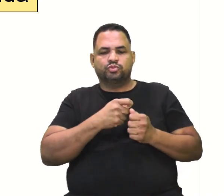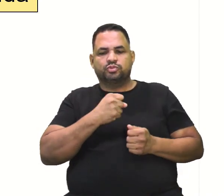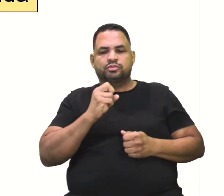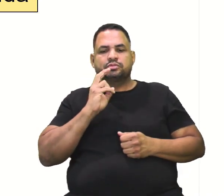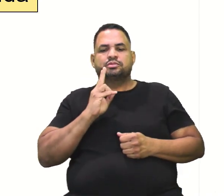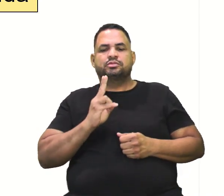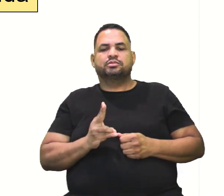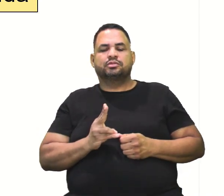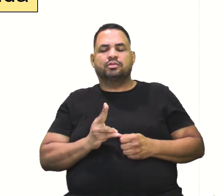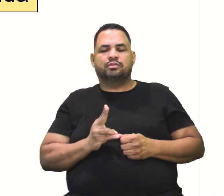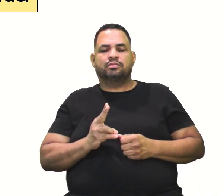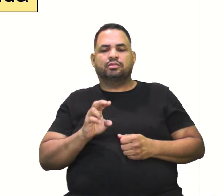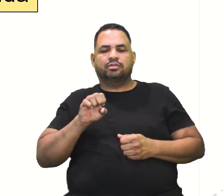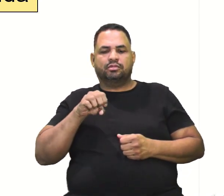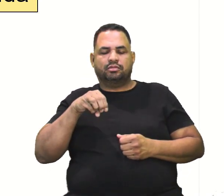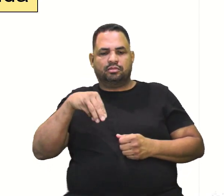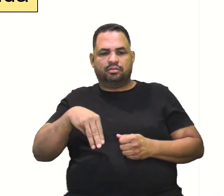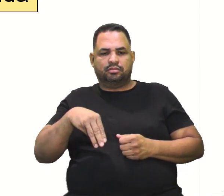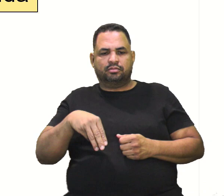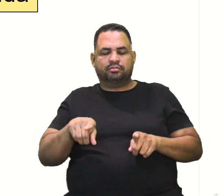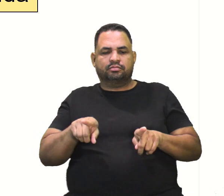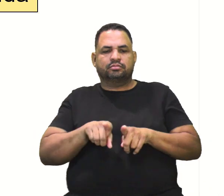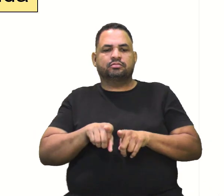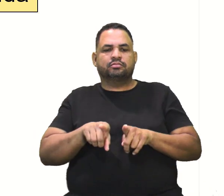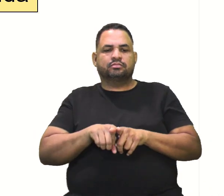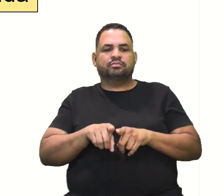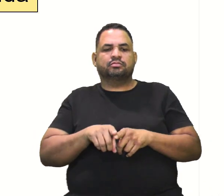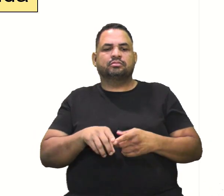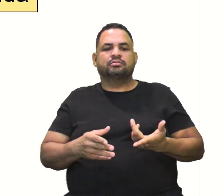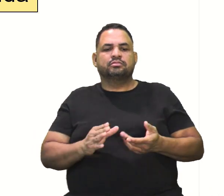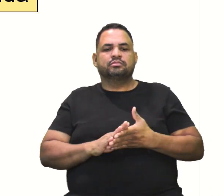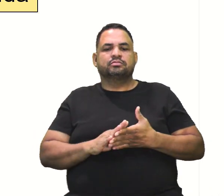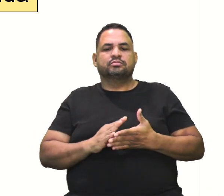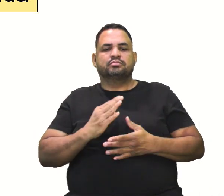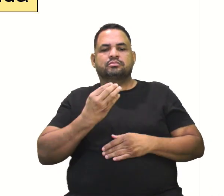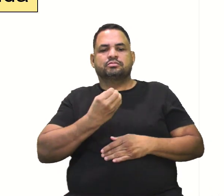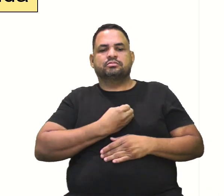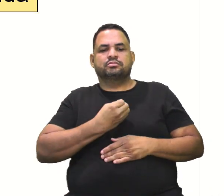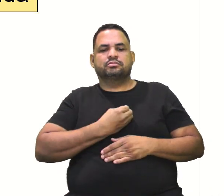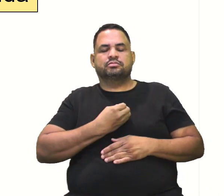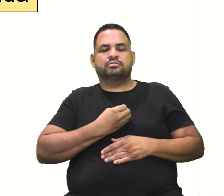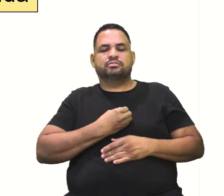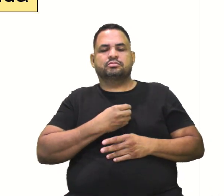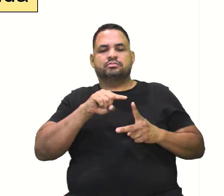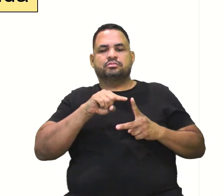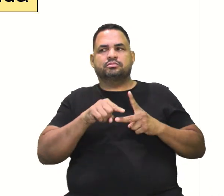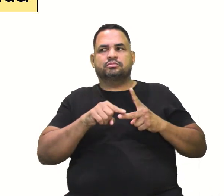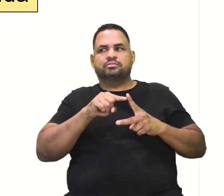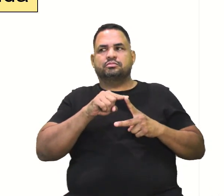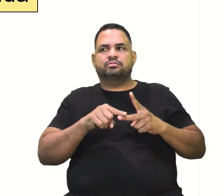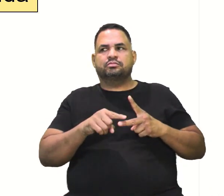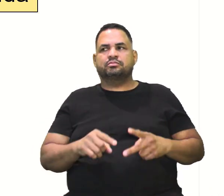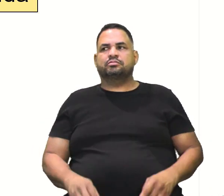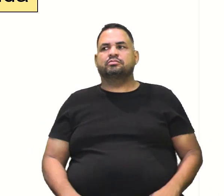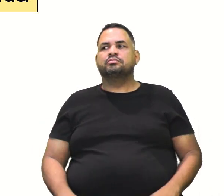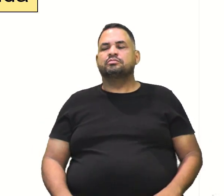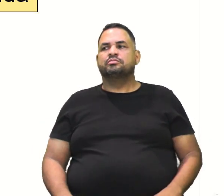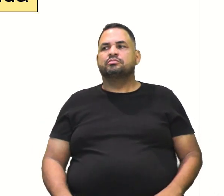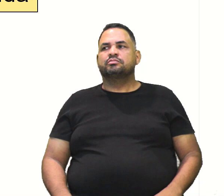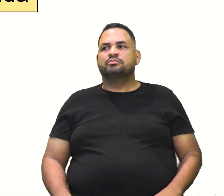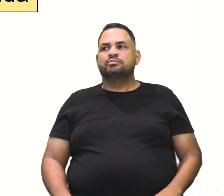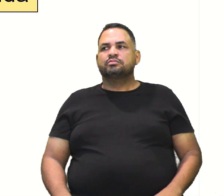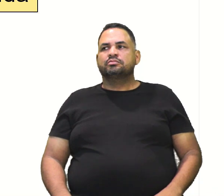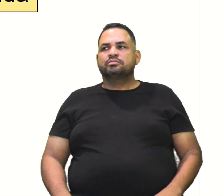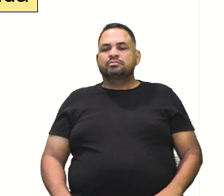o mesmo nosso m. Ou seja, também serve como o nosso coeficiente angular. Então quer dizer que a equação reduzida